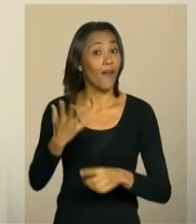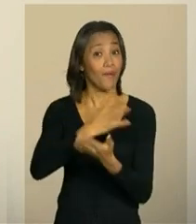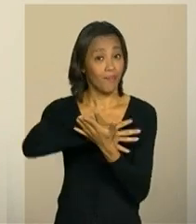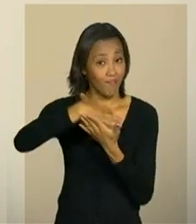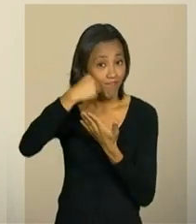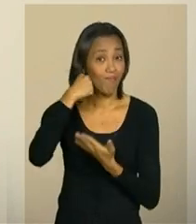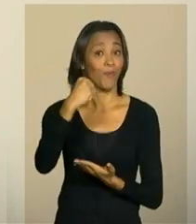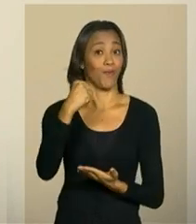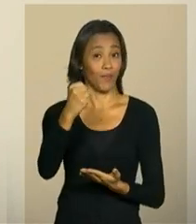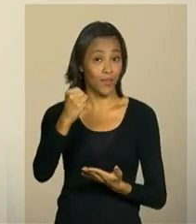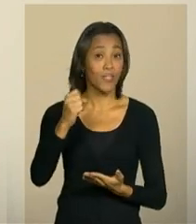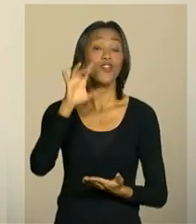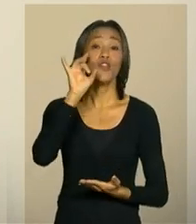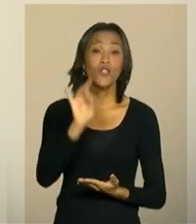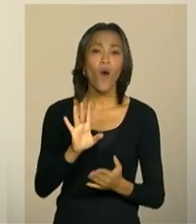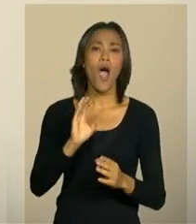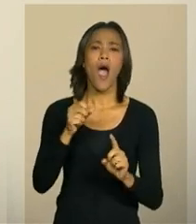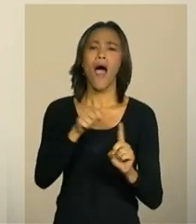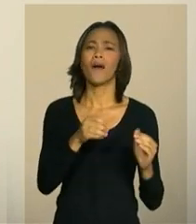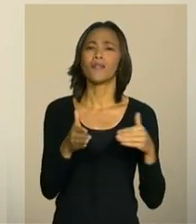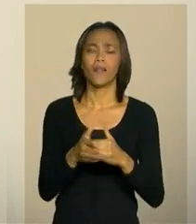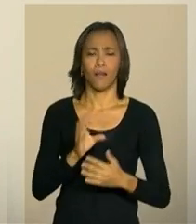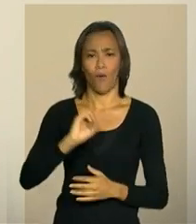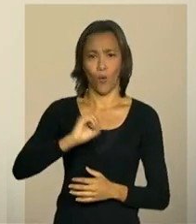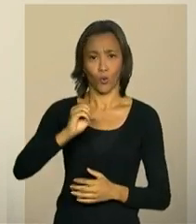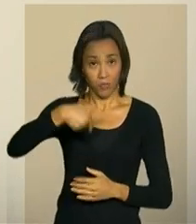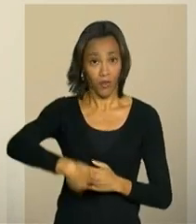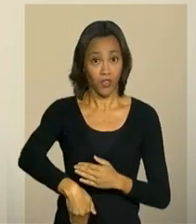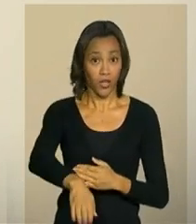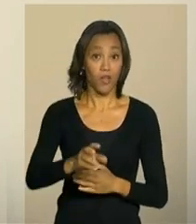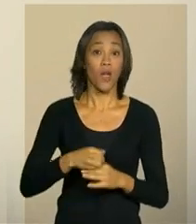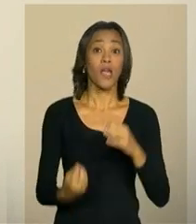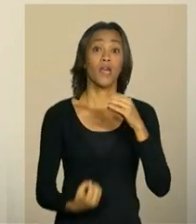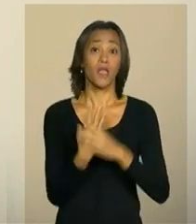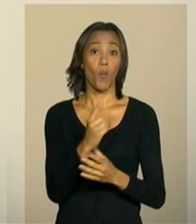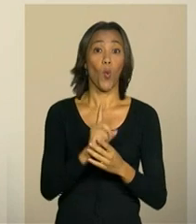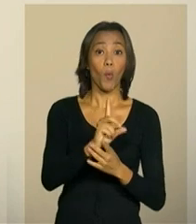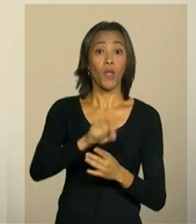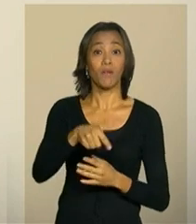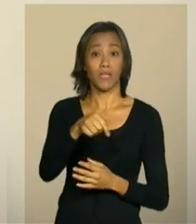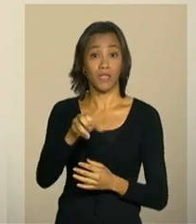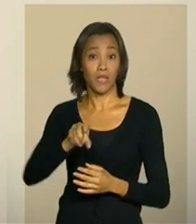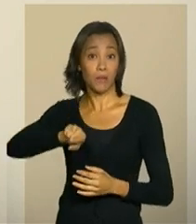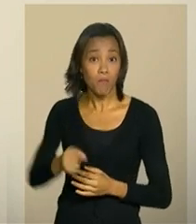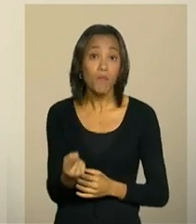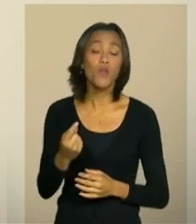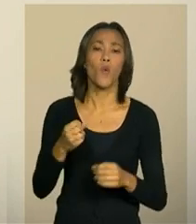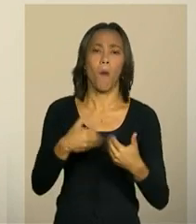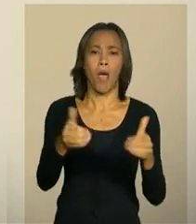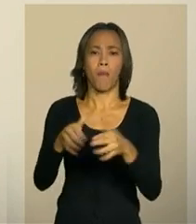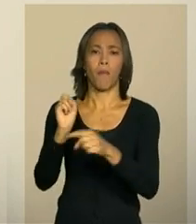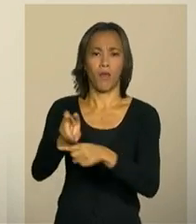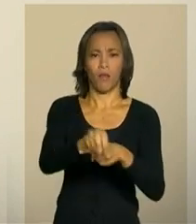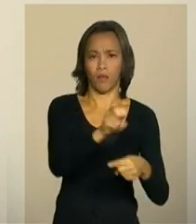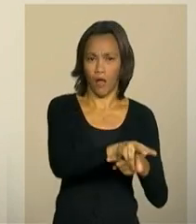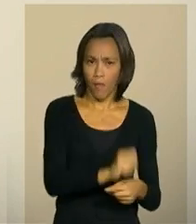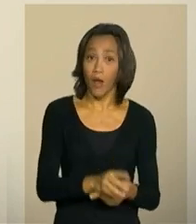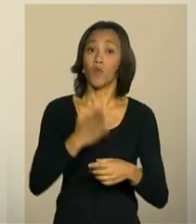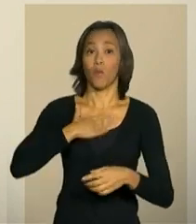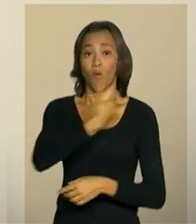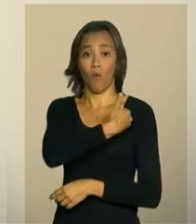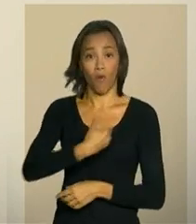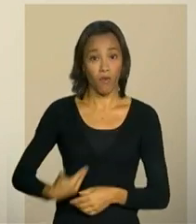conquista somente até outubro deste ano criamos 1. 700.000 novos postos de trabalho em meu